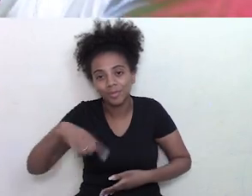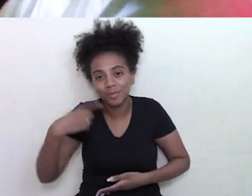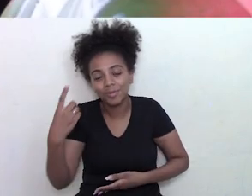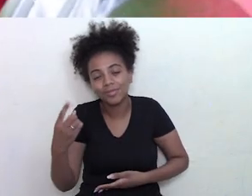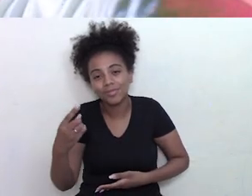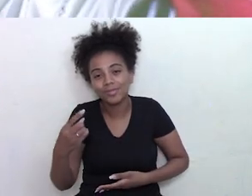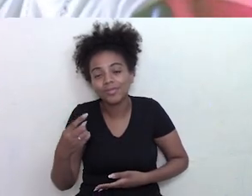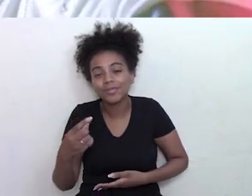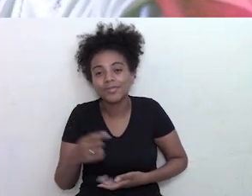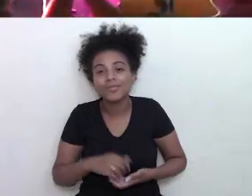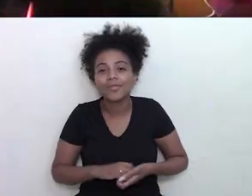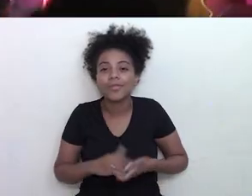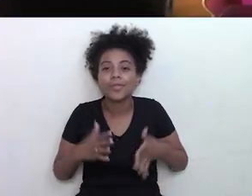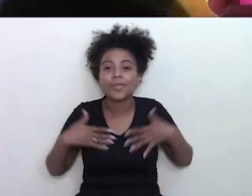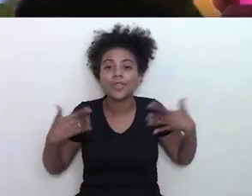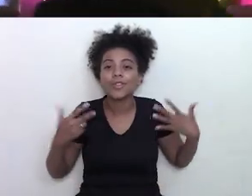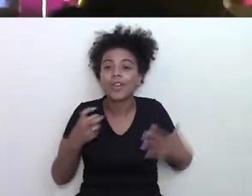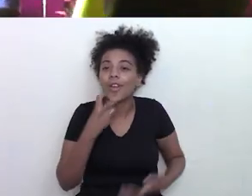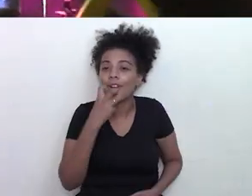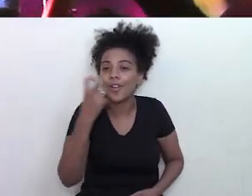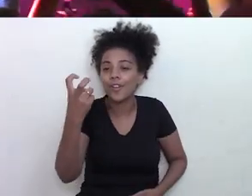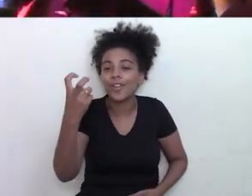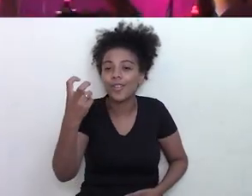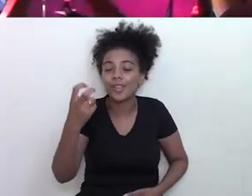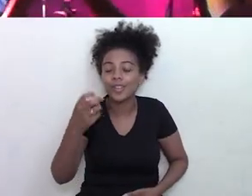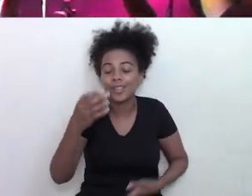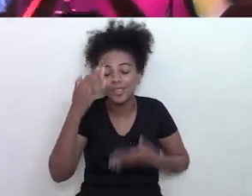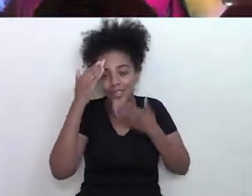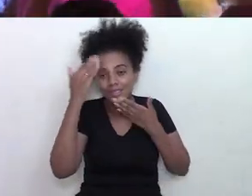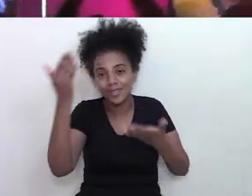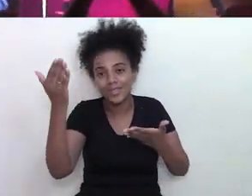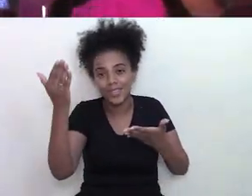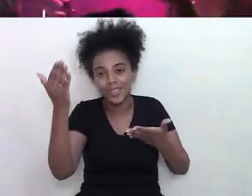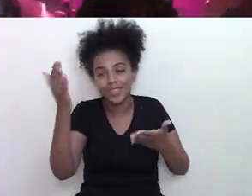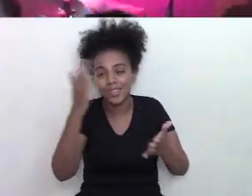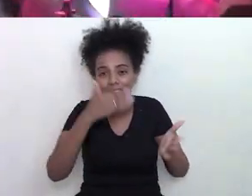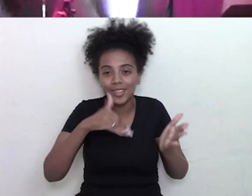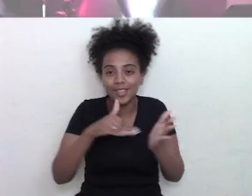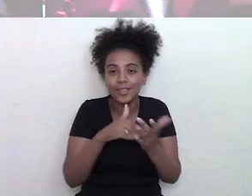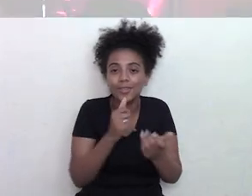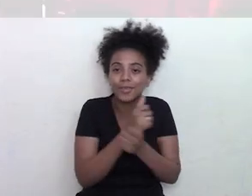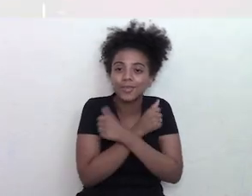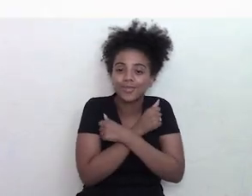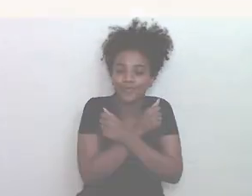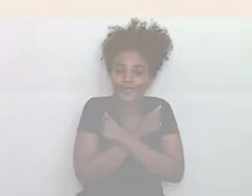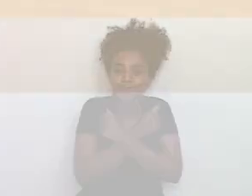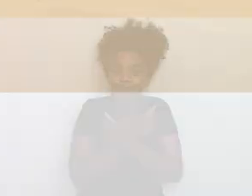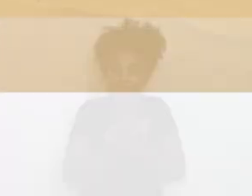Quem gostou, grita ui! Valeu, galera! Um abraço!